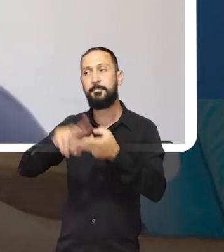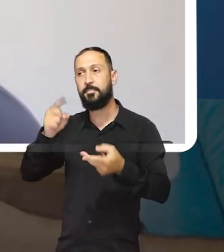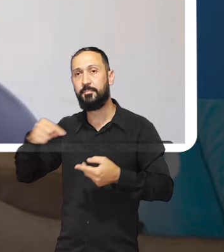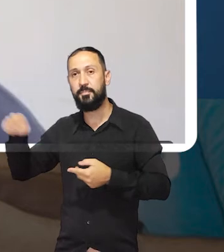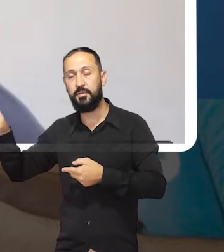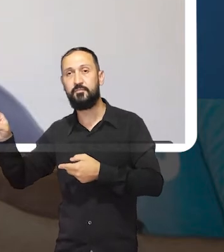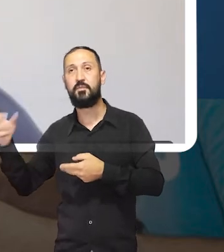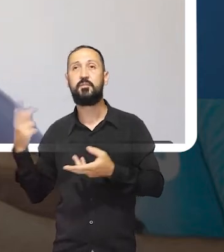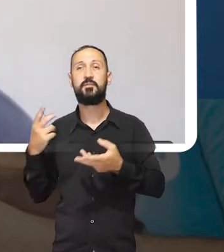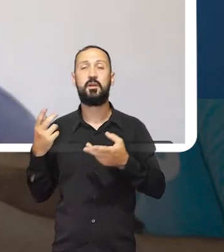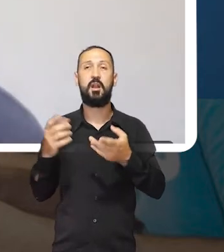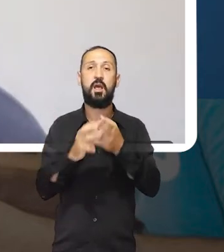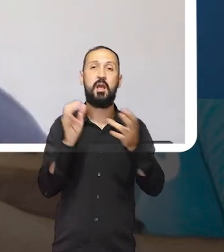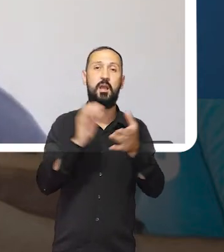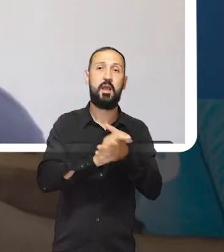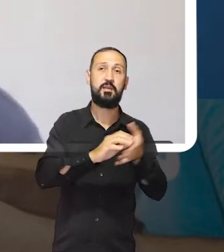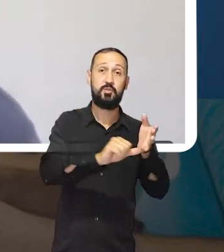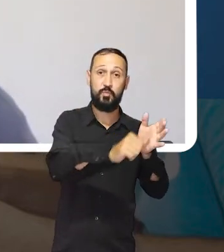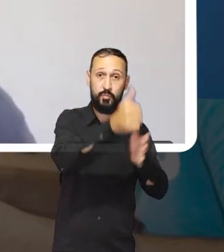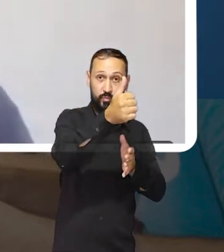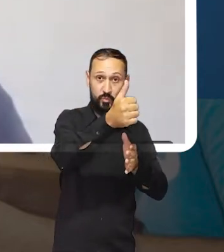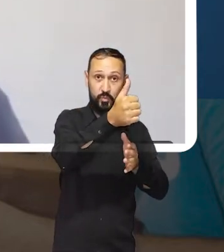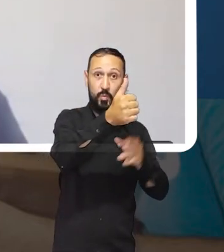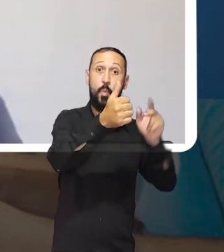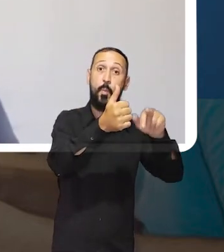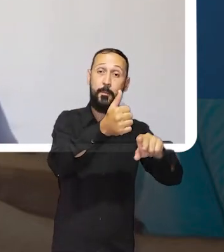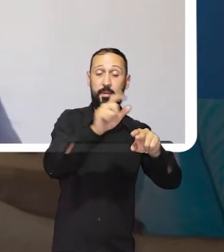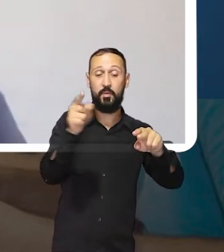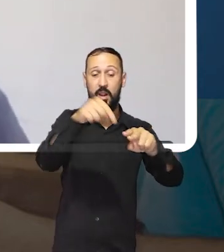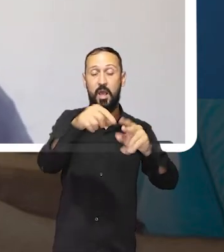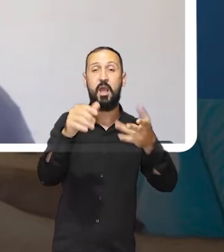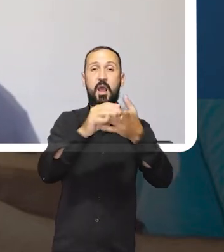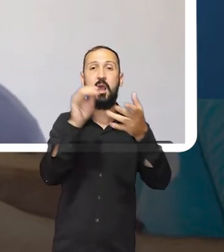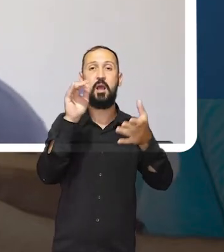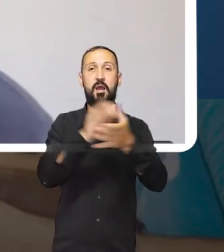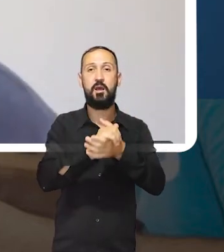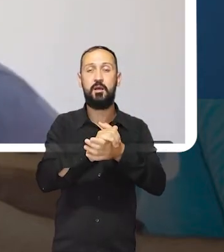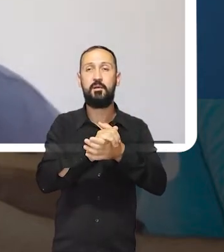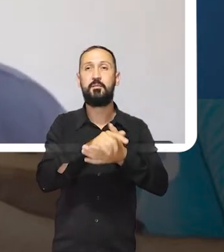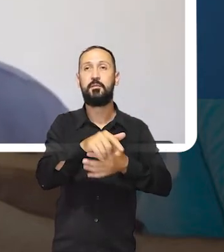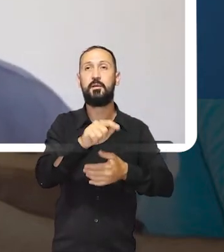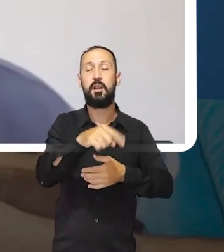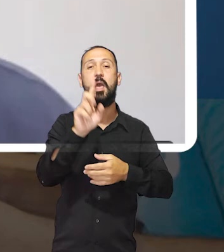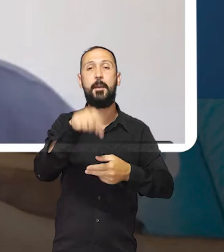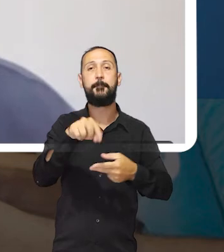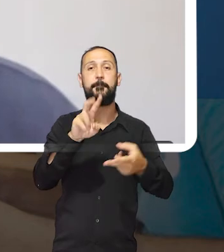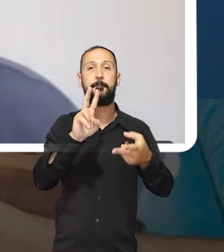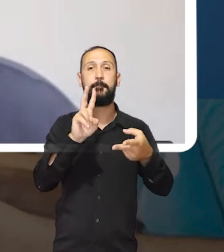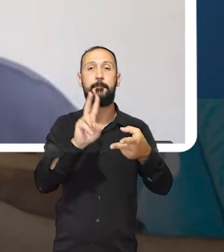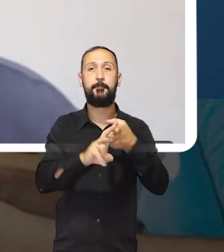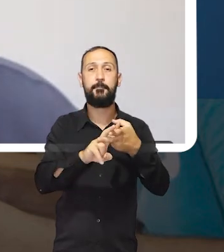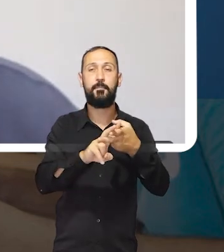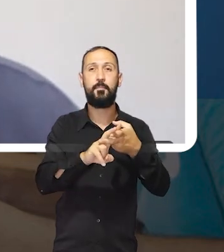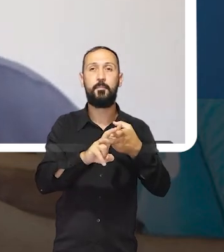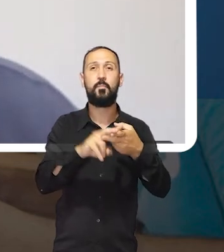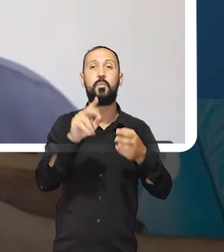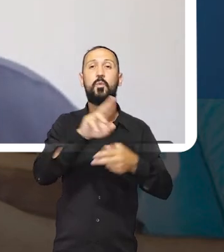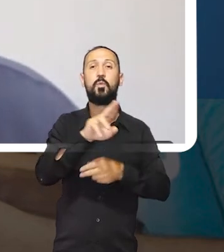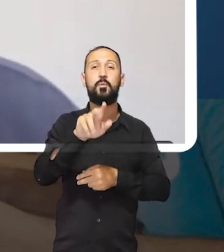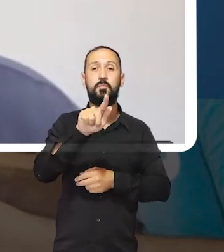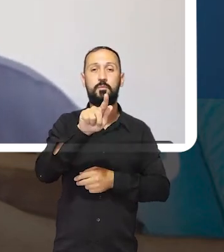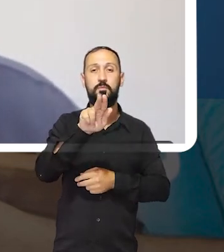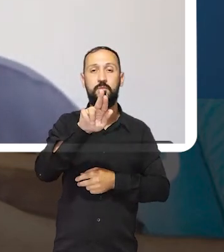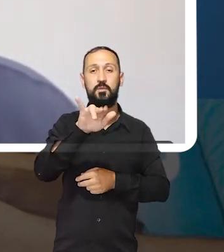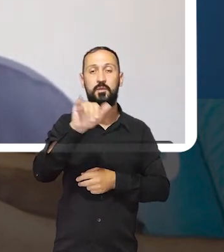volta, aí casa-se com o irmão do primeiro marido, e esse irmão se celebriza porque ele é o